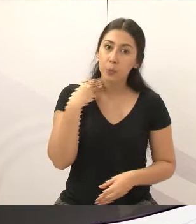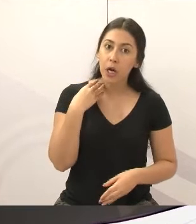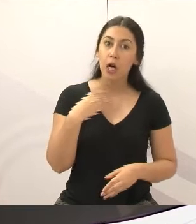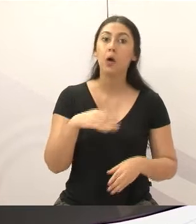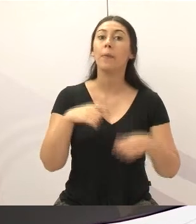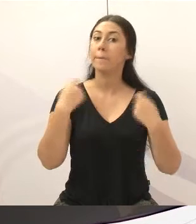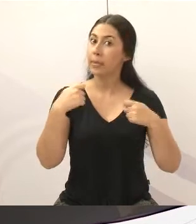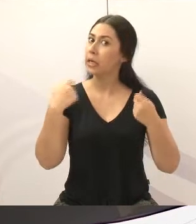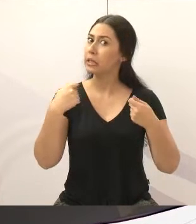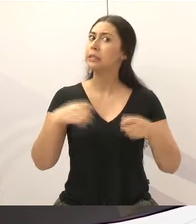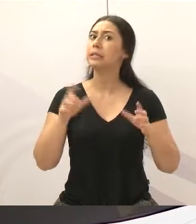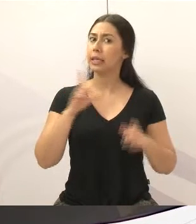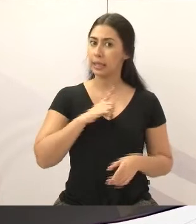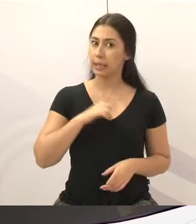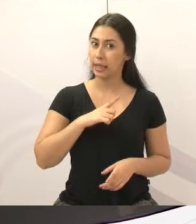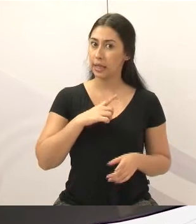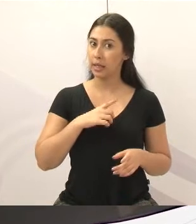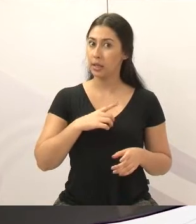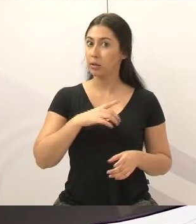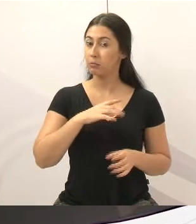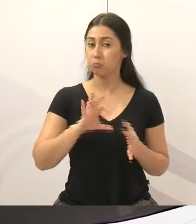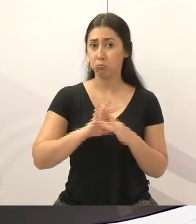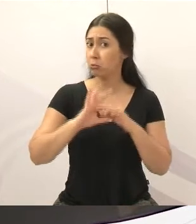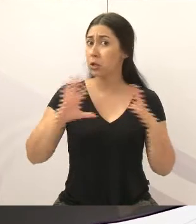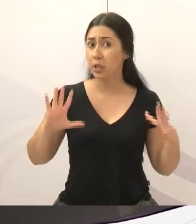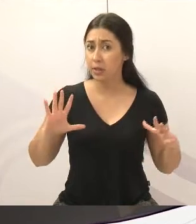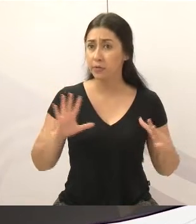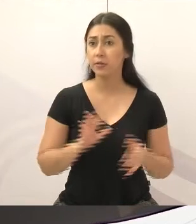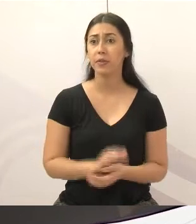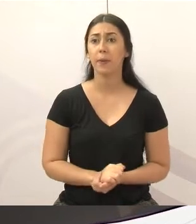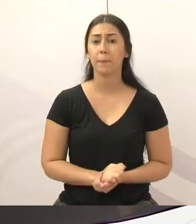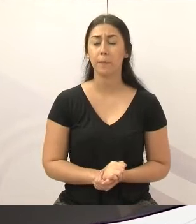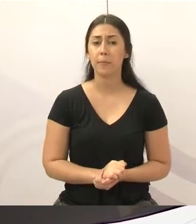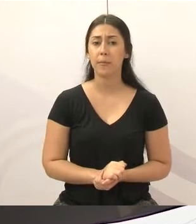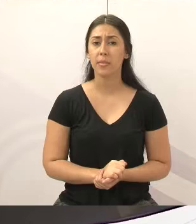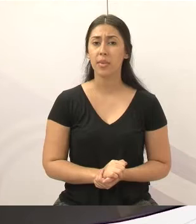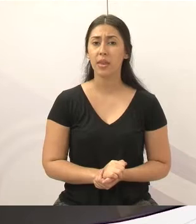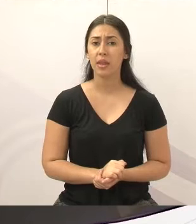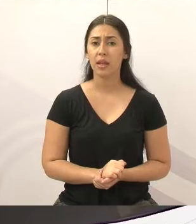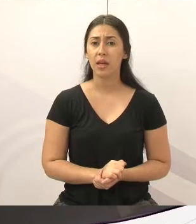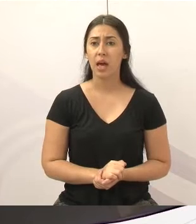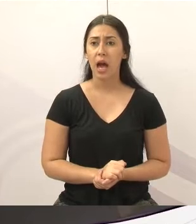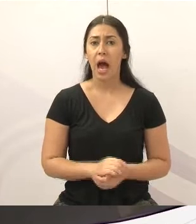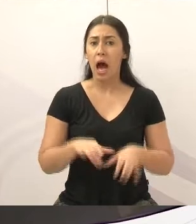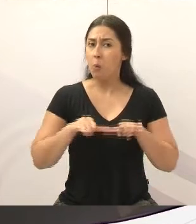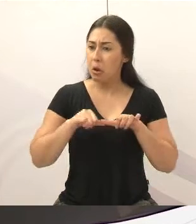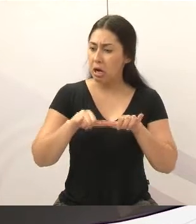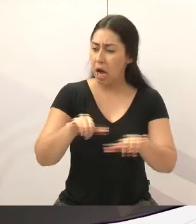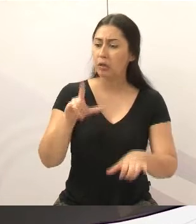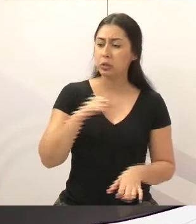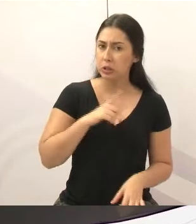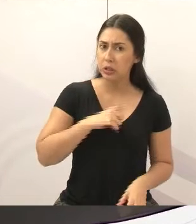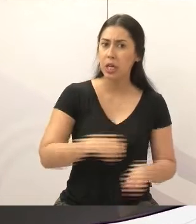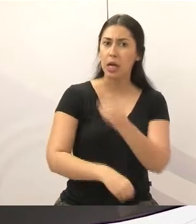geral. Isso é um gasto, Juarez, para desprotegerem e a gente conseguir voltar logo